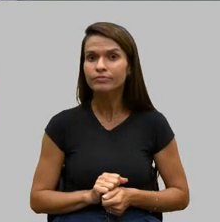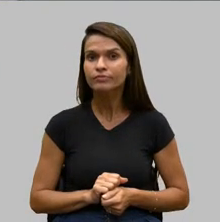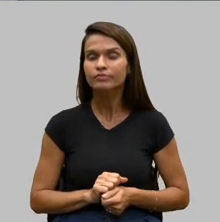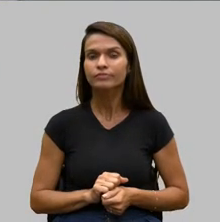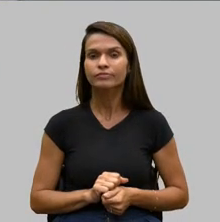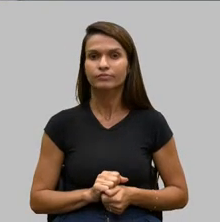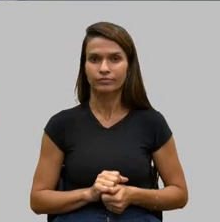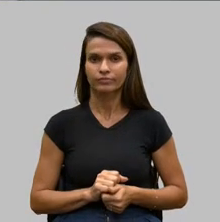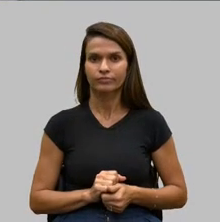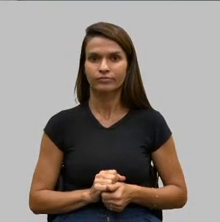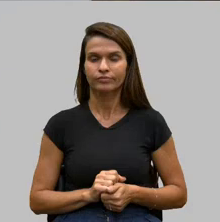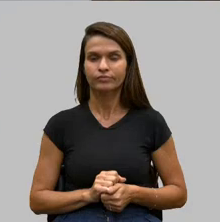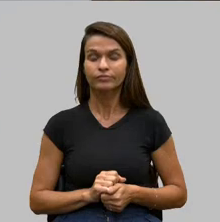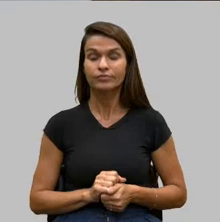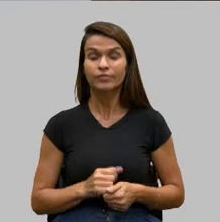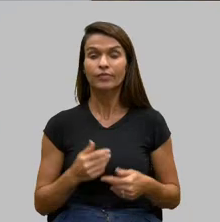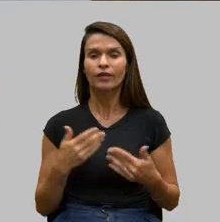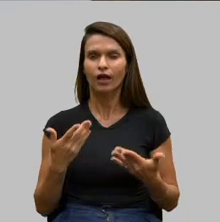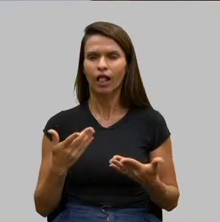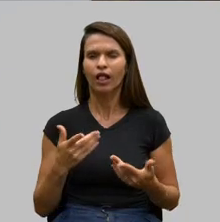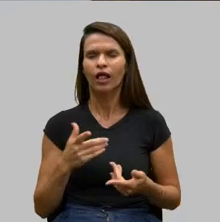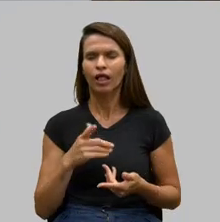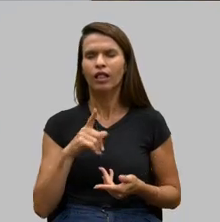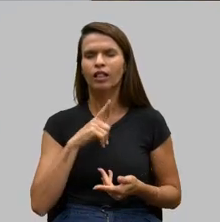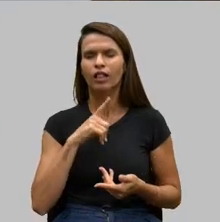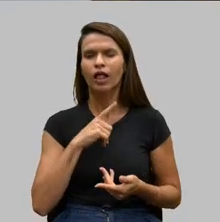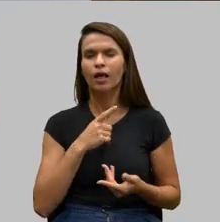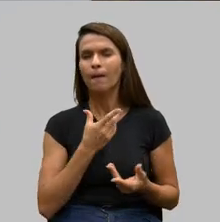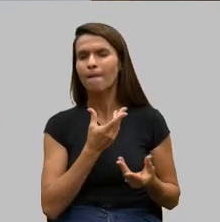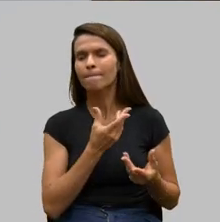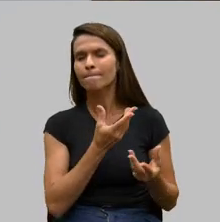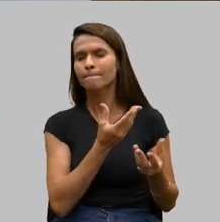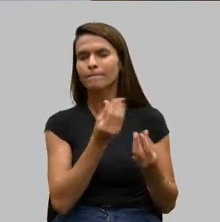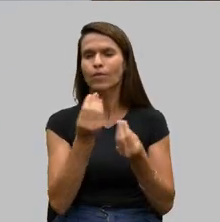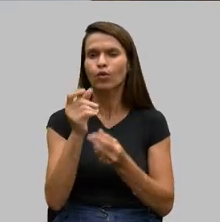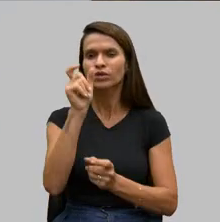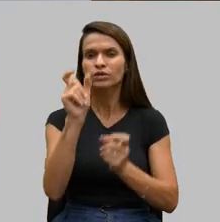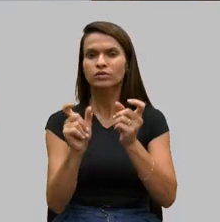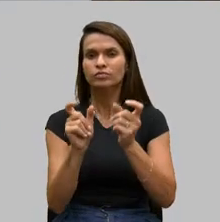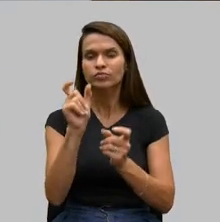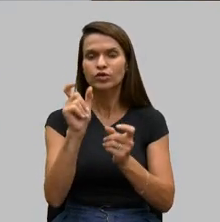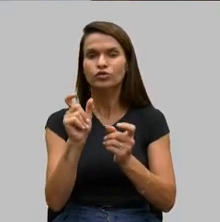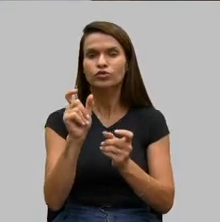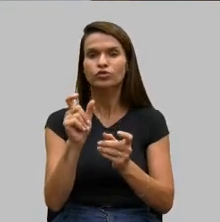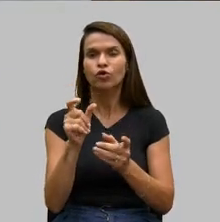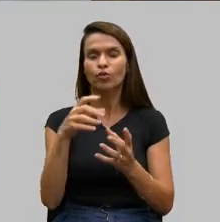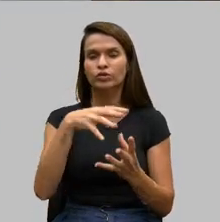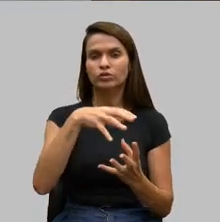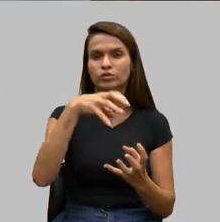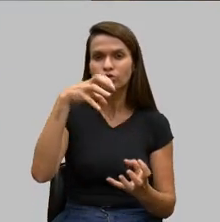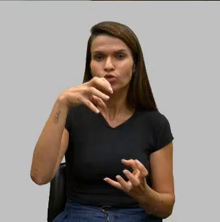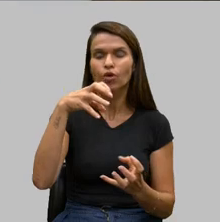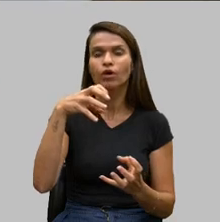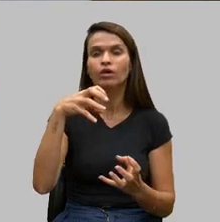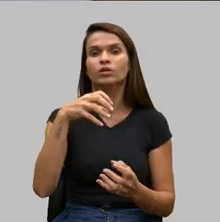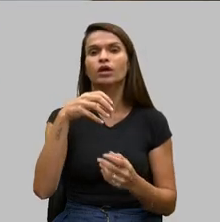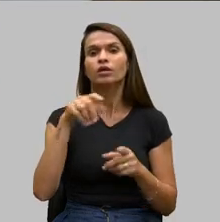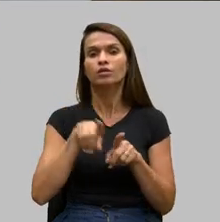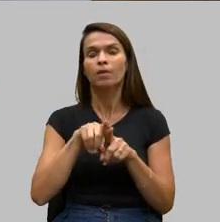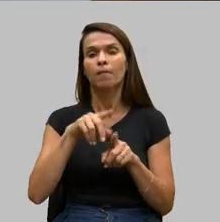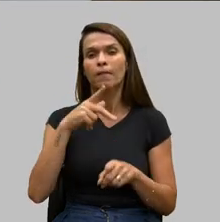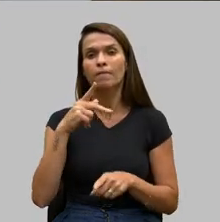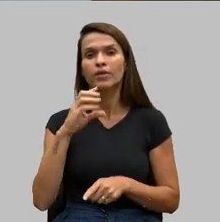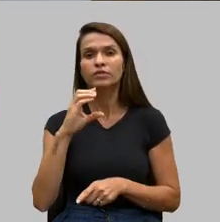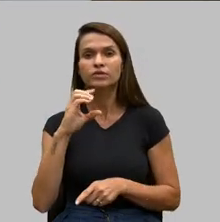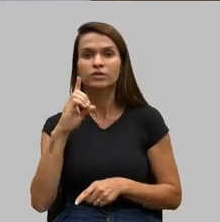quê na verdade tem muita gente colocando pessoas idosas e pessoas com deficiência nesse número que eu falei